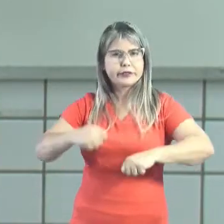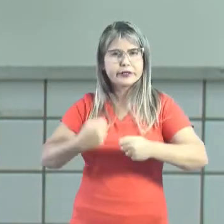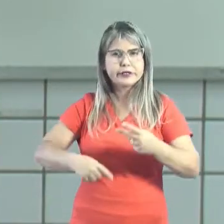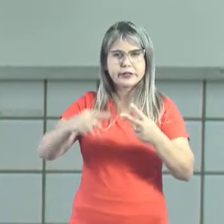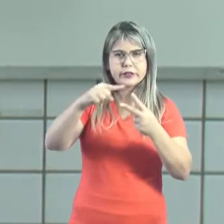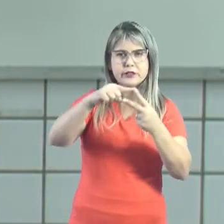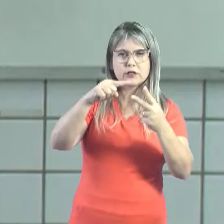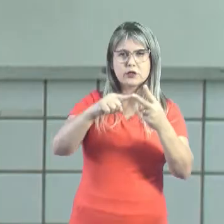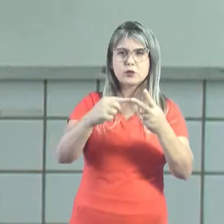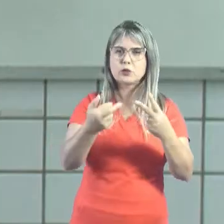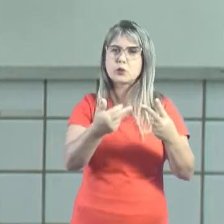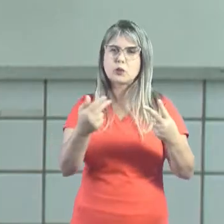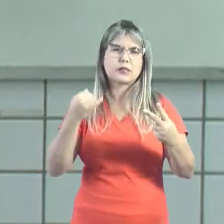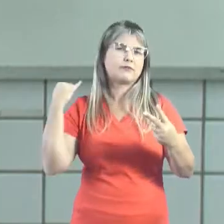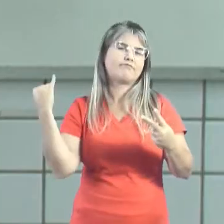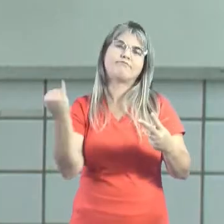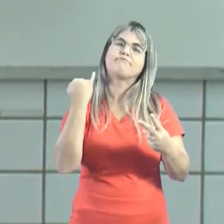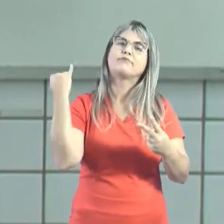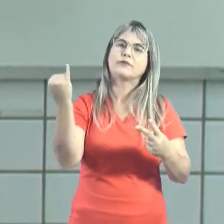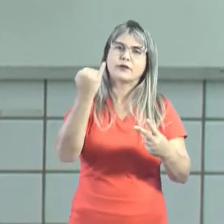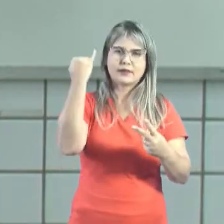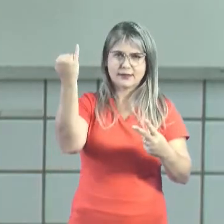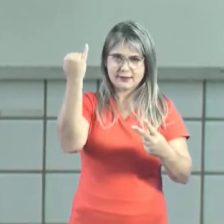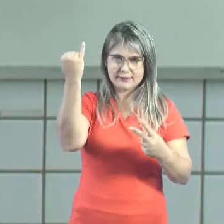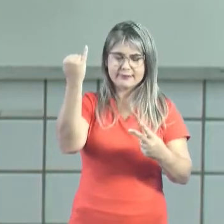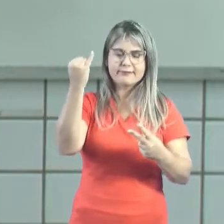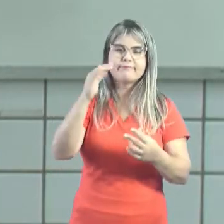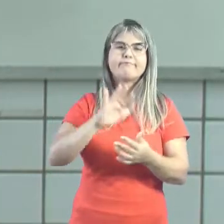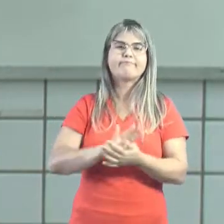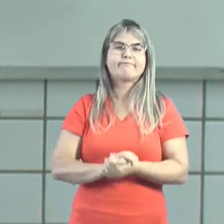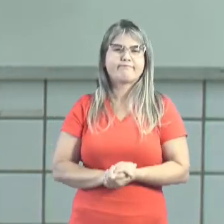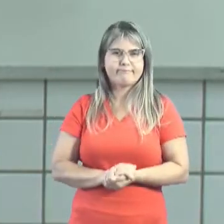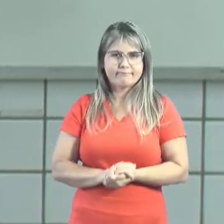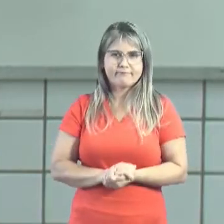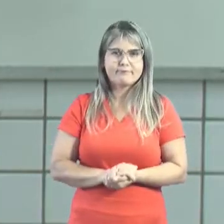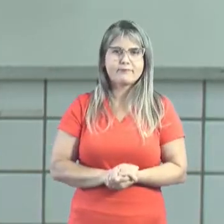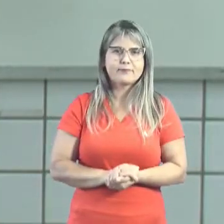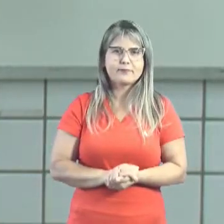são executadas por outros sistemas.